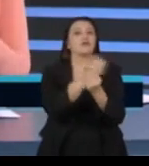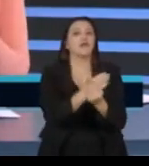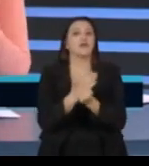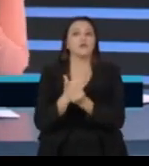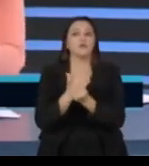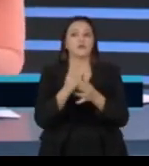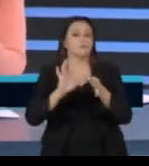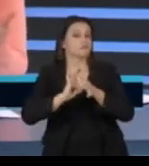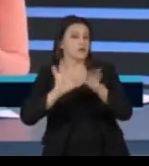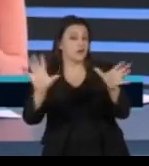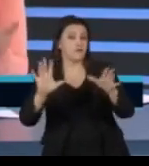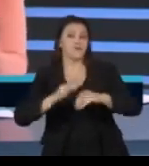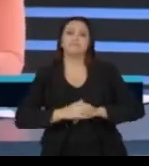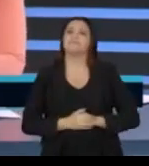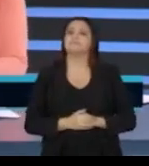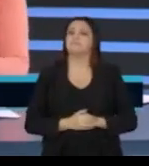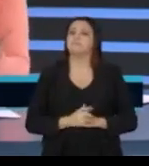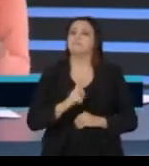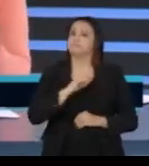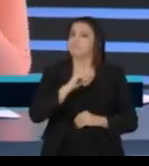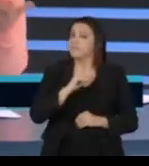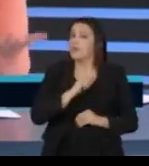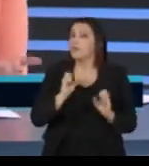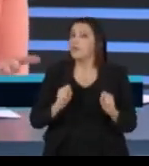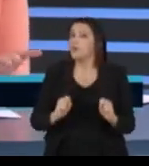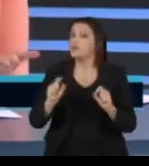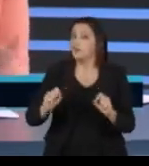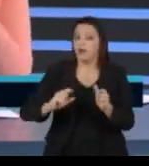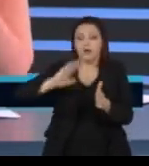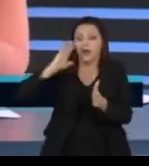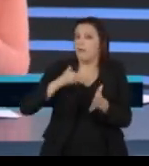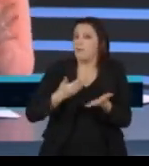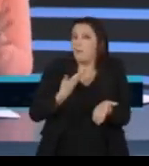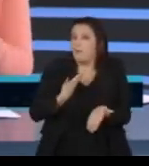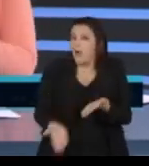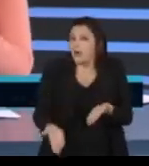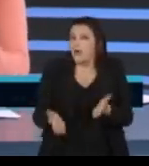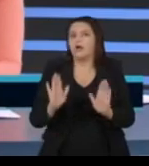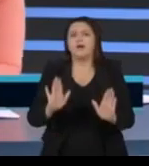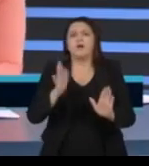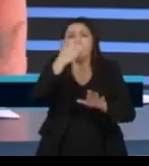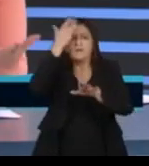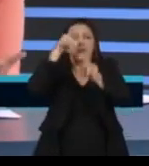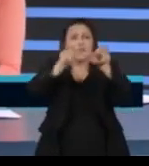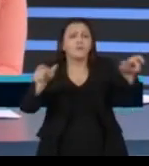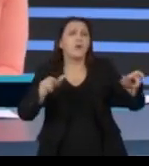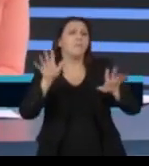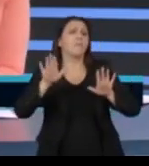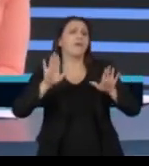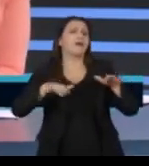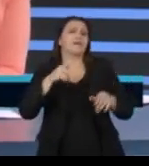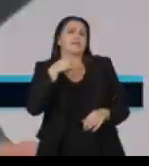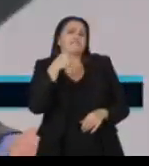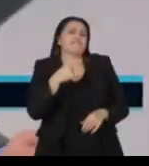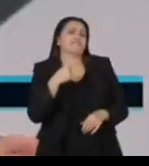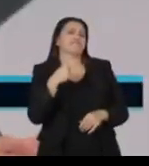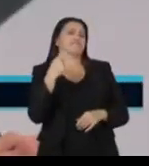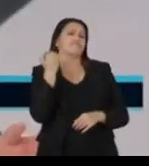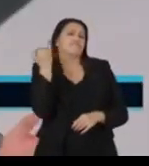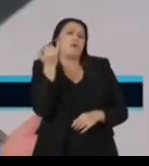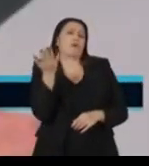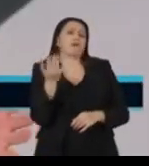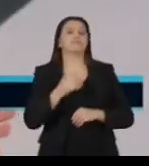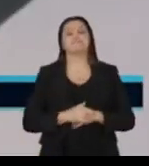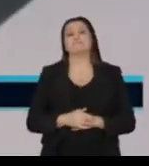elas podem correr o risco ali nesse meio do caminho de perder o mandato, né? E parece que os eleitores não se importam muito com isso na hora de votar, né? Infelizmente,